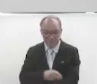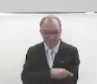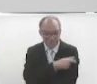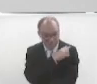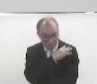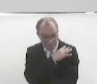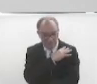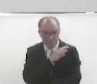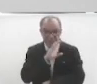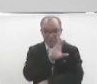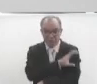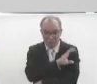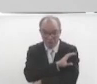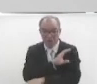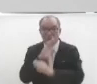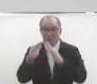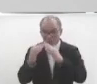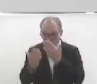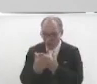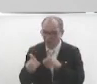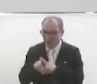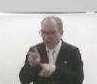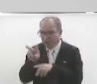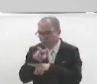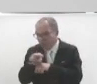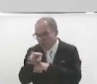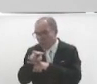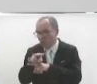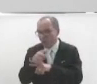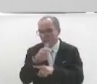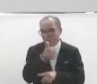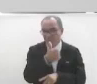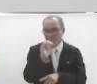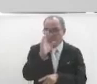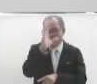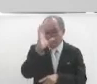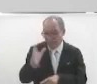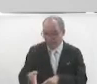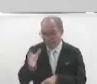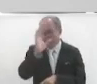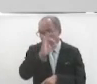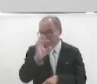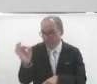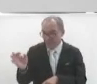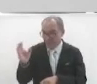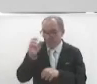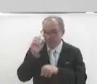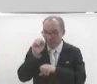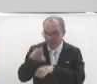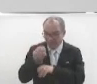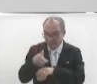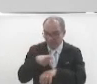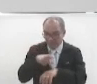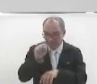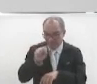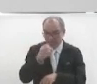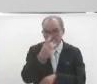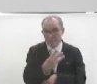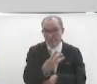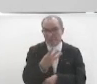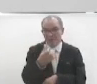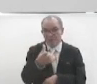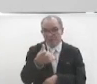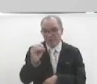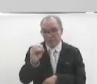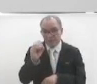e dos cargos de supervisor escolar B10 por cento para especialização na área de educação com no mínimo 360